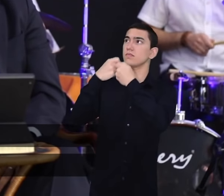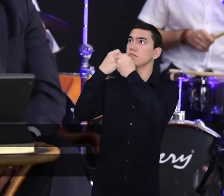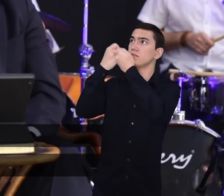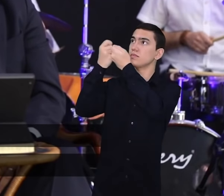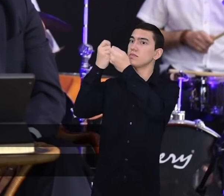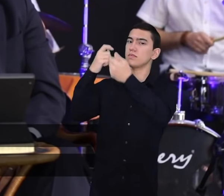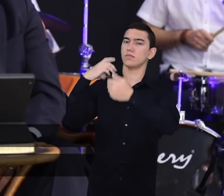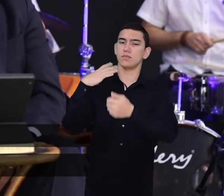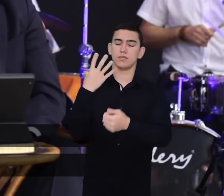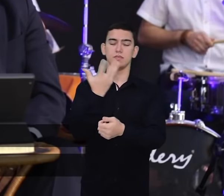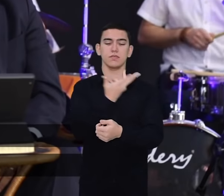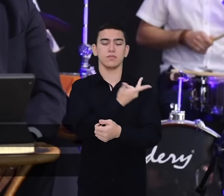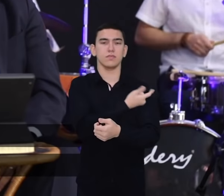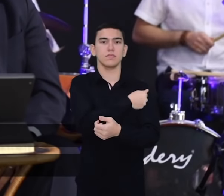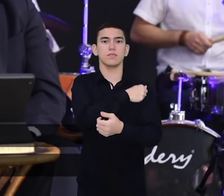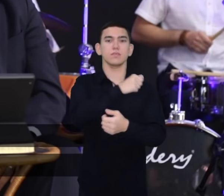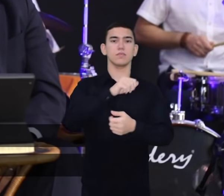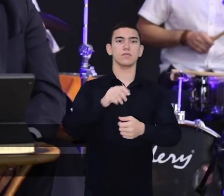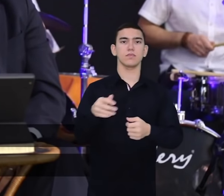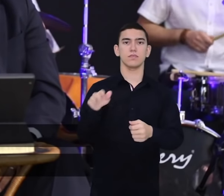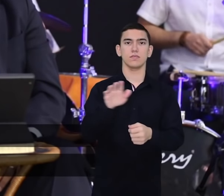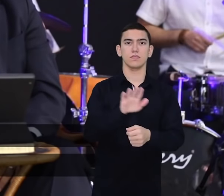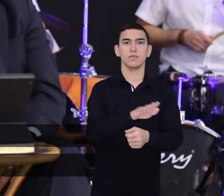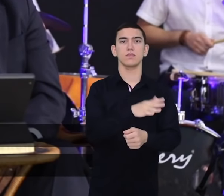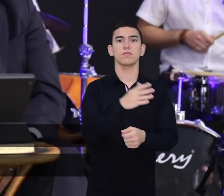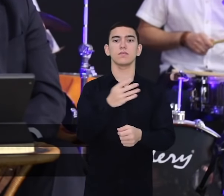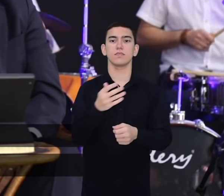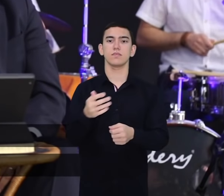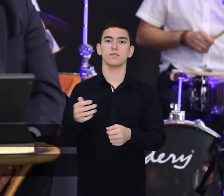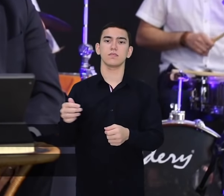todo poder te foi entregue,